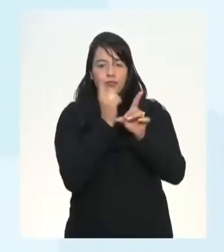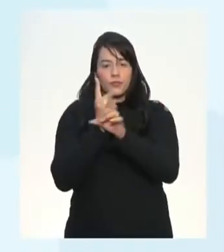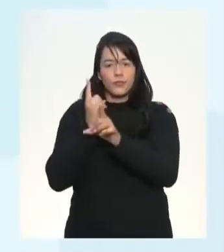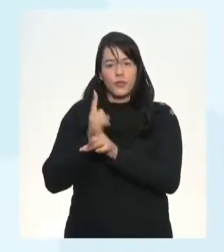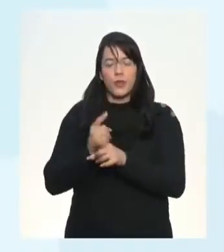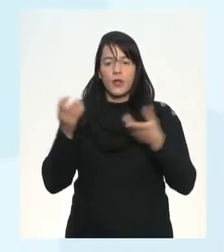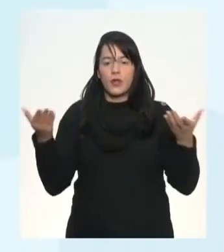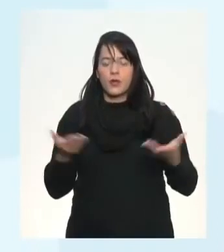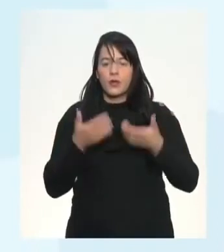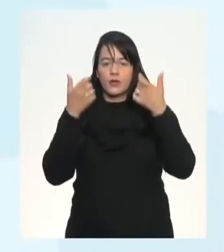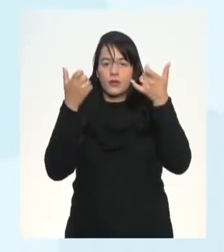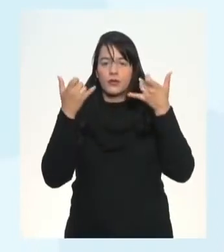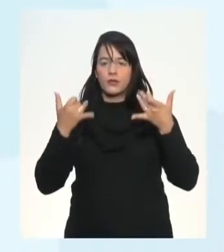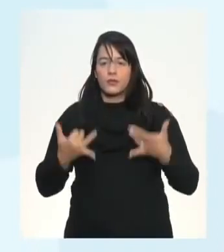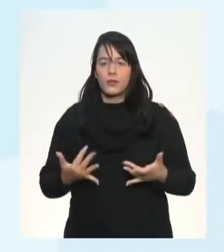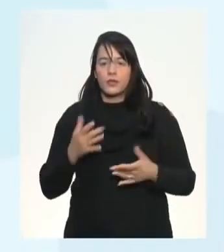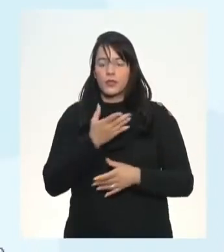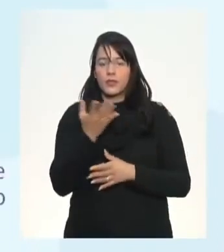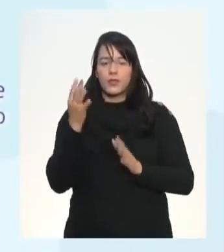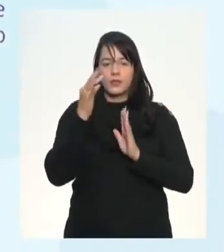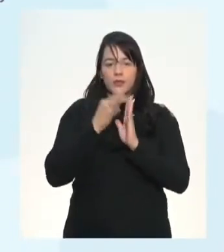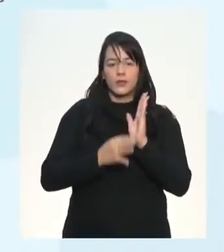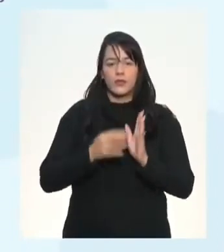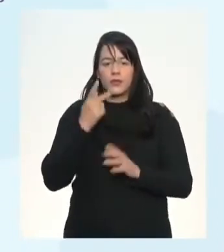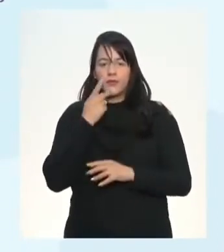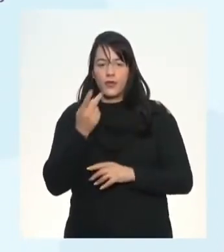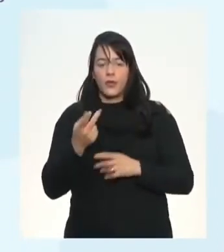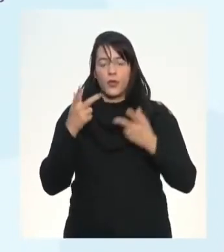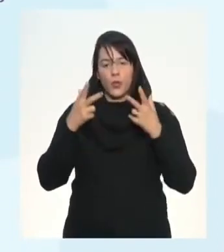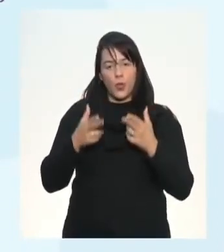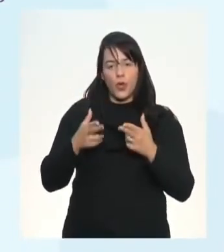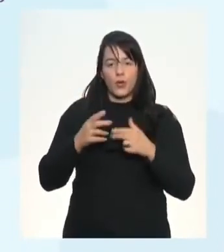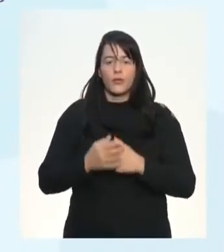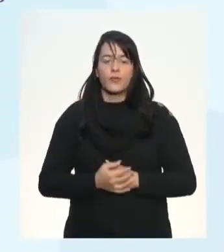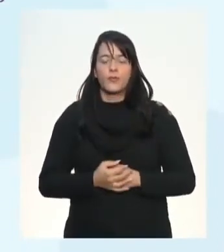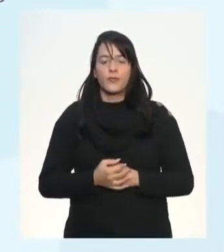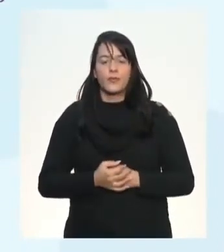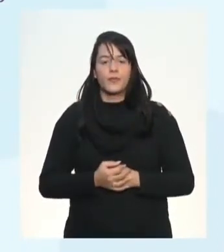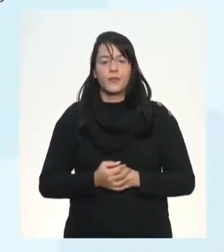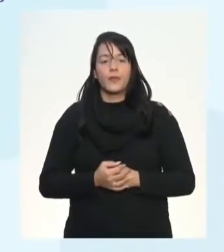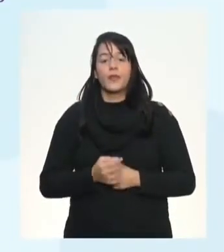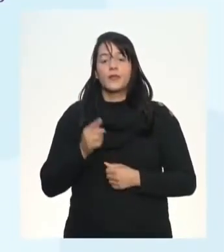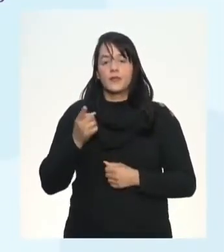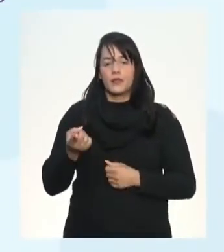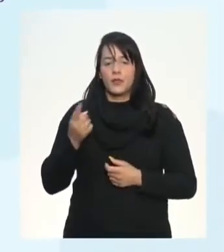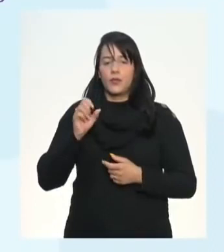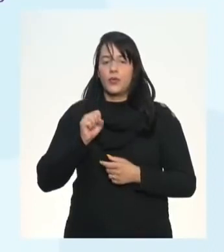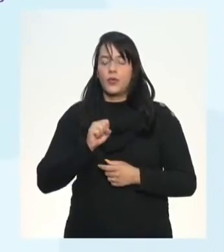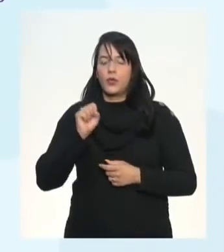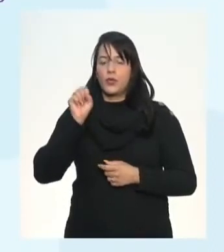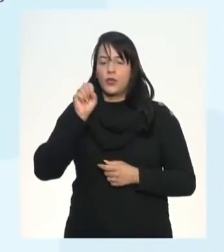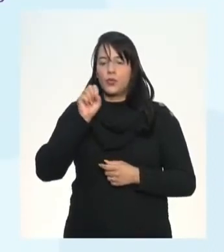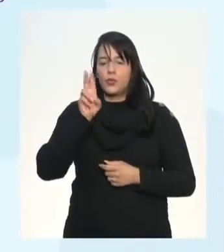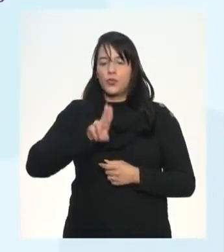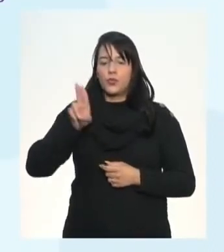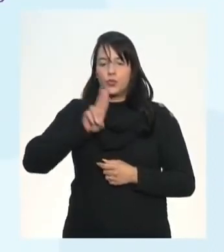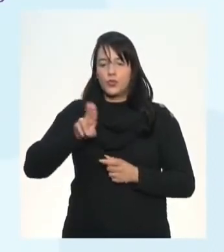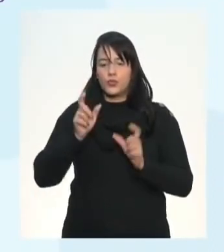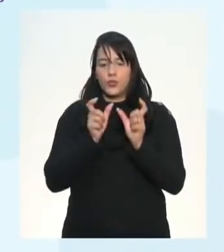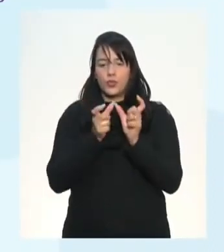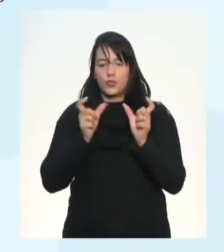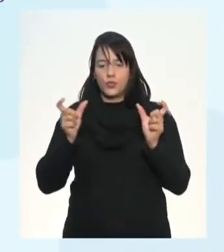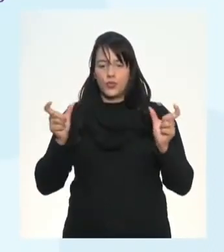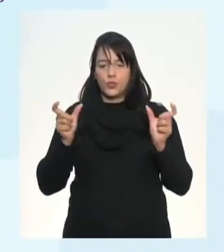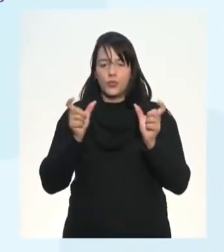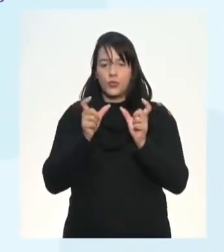porque o autor escreveu dessa forma. Ele quis dizer a mesma coisa? Então, vamos lá. O autor utiliza sinônimos para evitar a repetição de